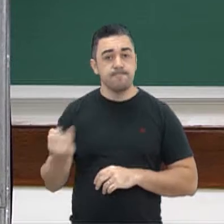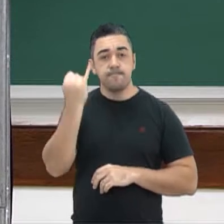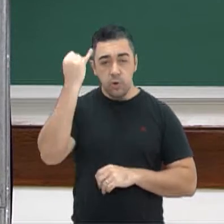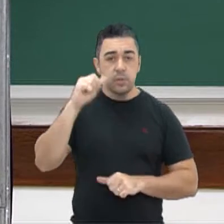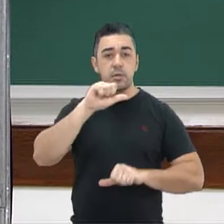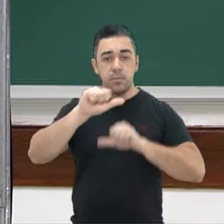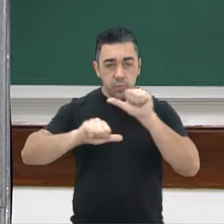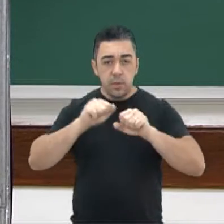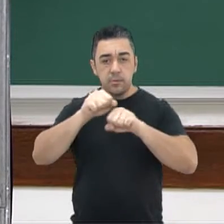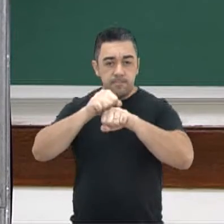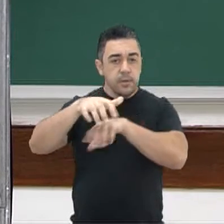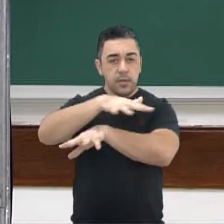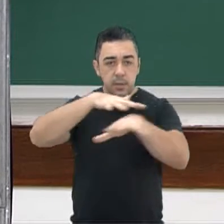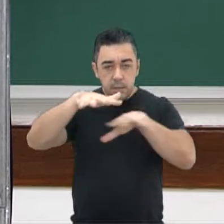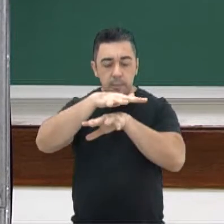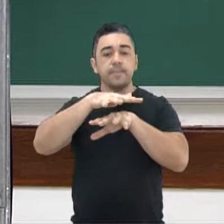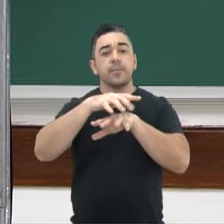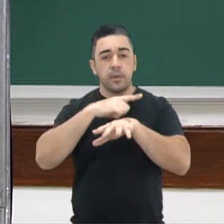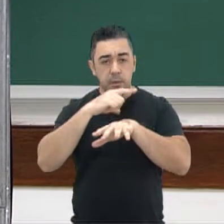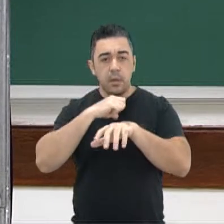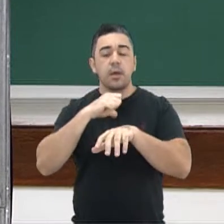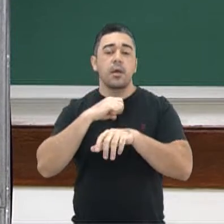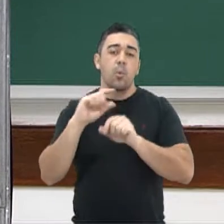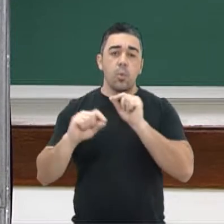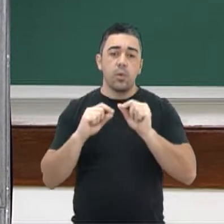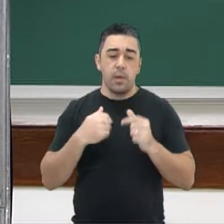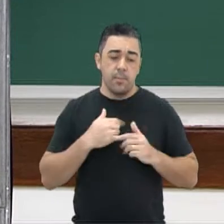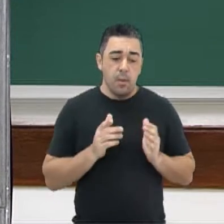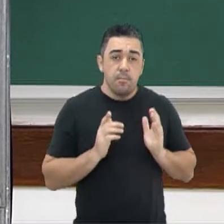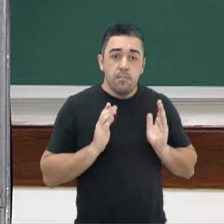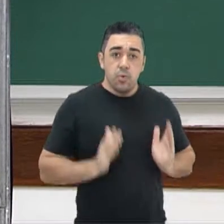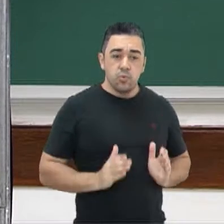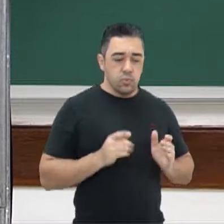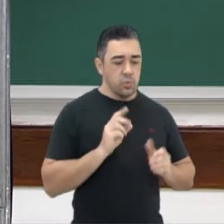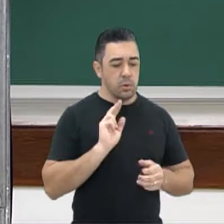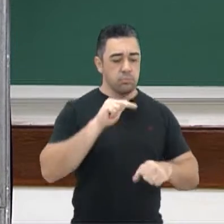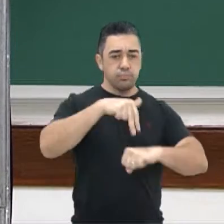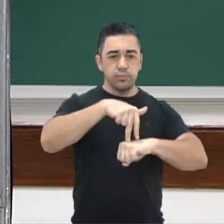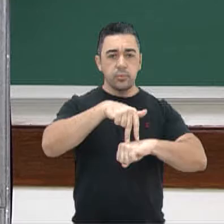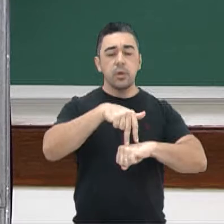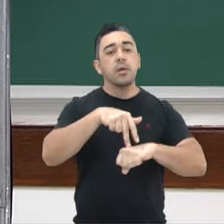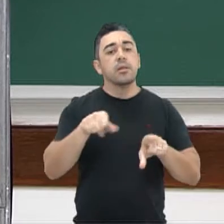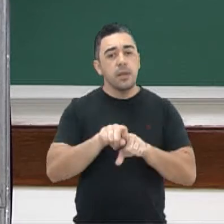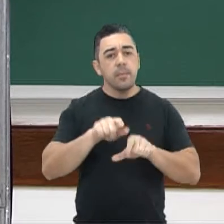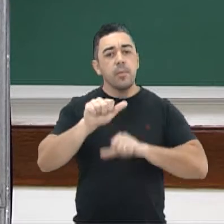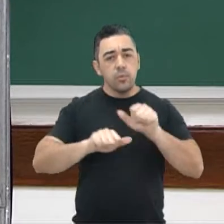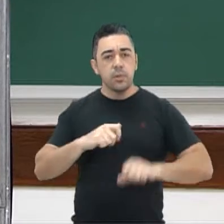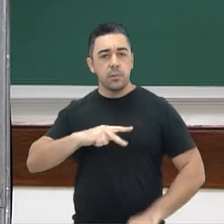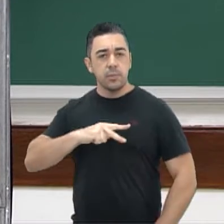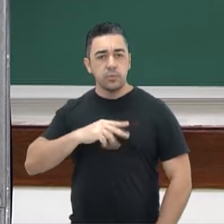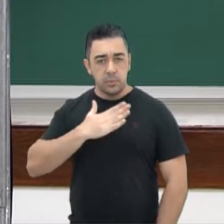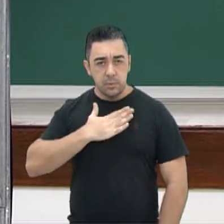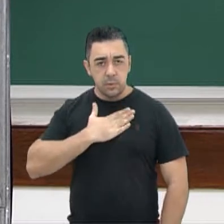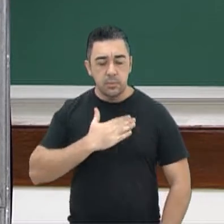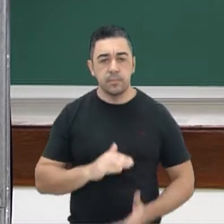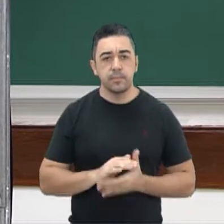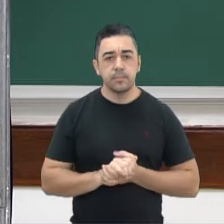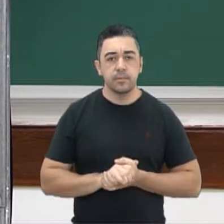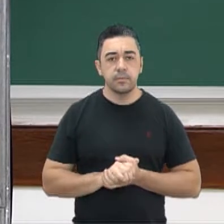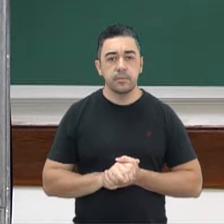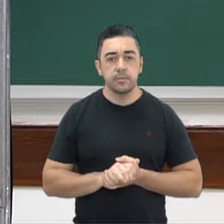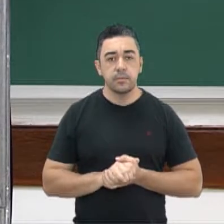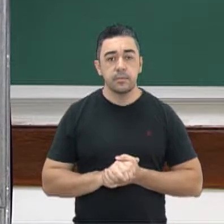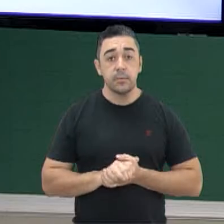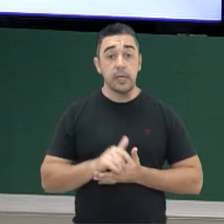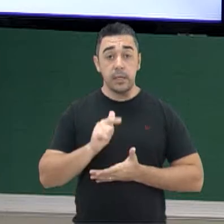dessas mudanças de posição social, mas também mudança pessoal e particular. Temos